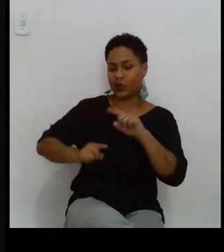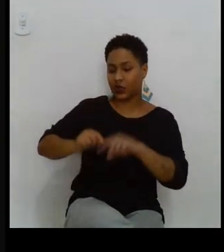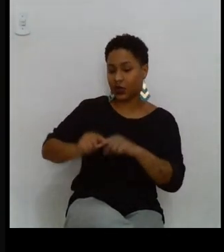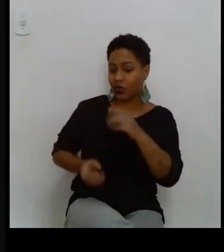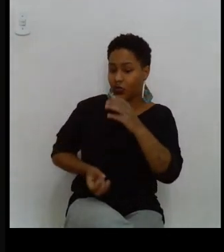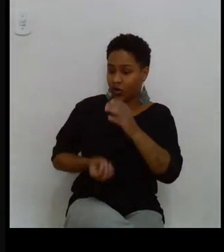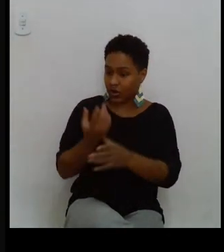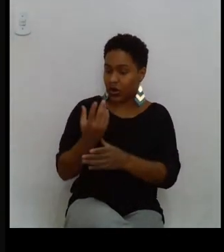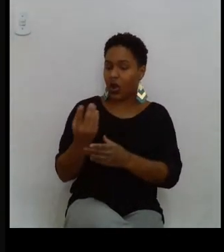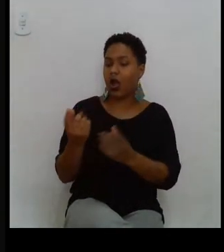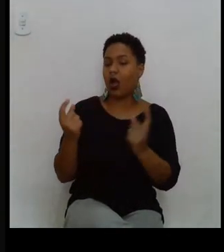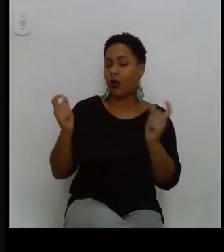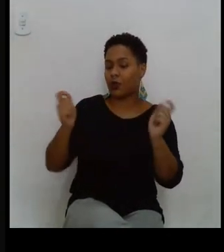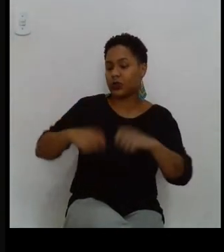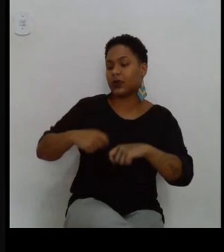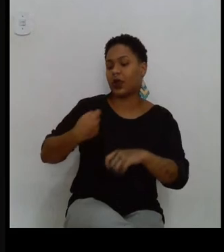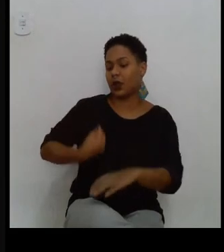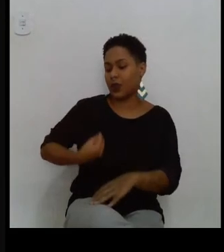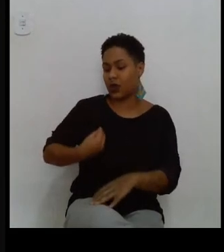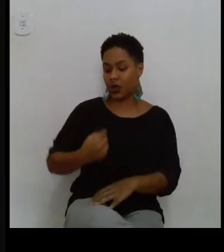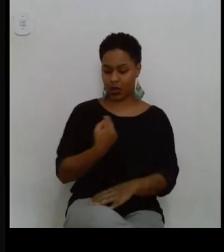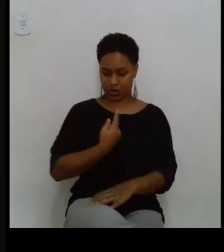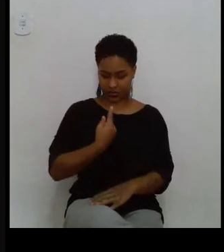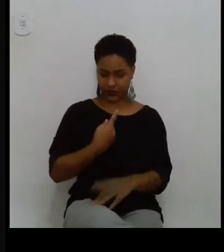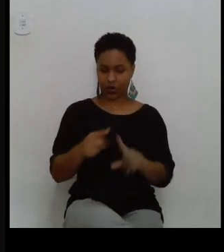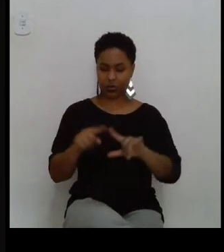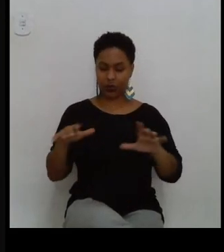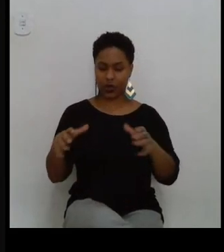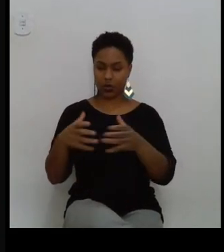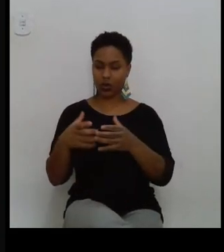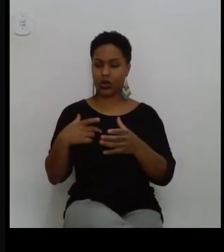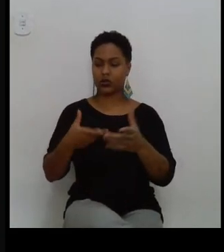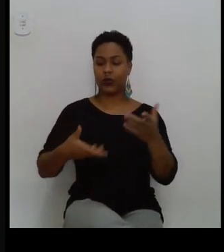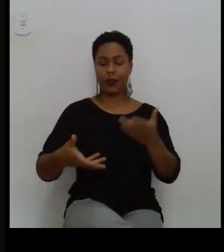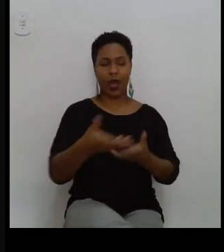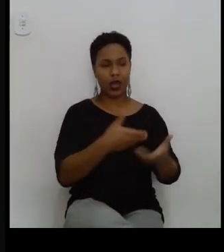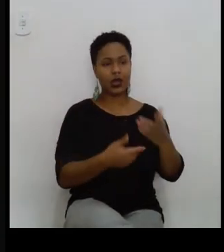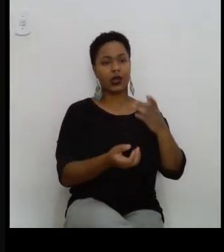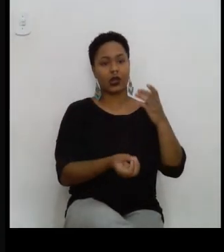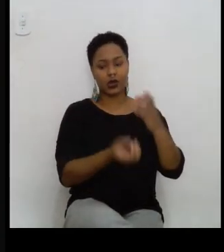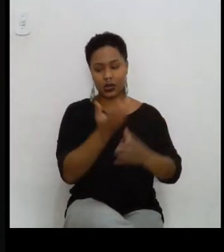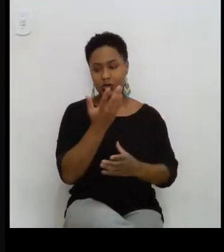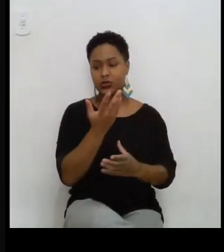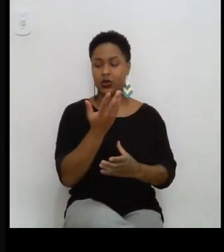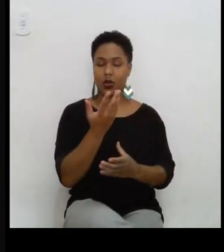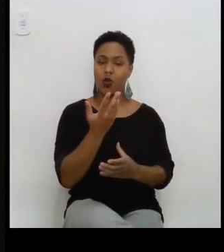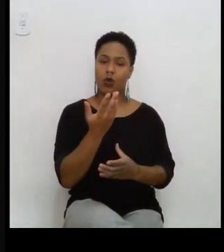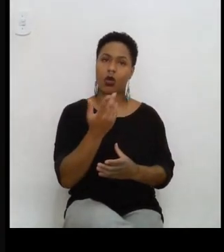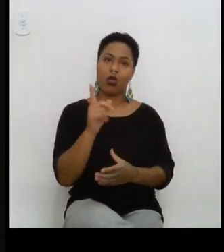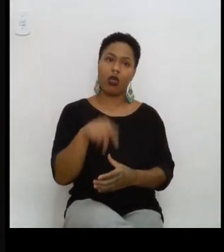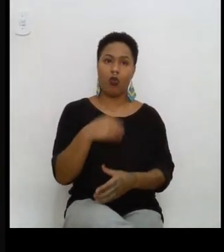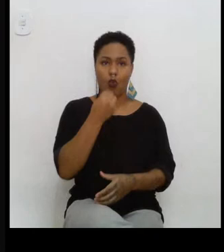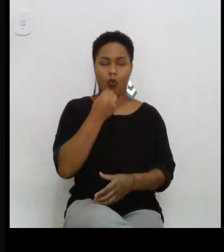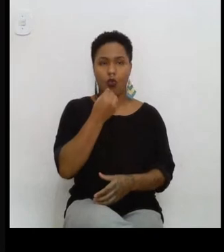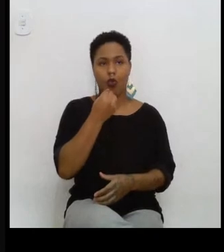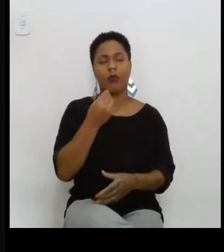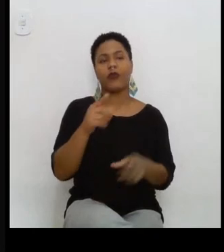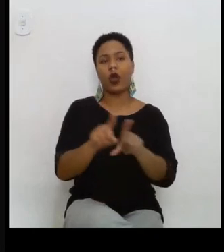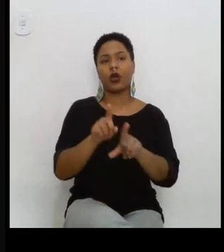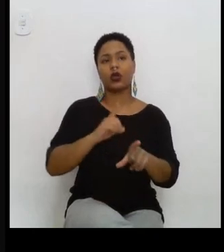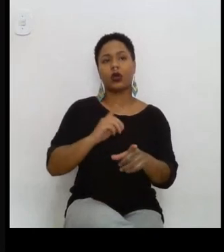presença individuais e coletivas também de partir de criação novamente também tem esse componente de